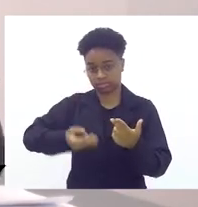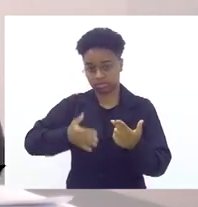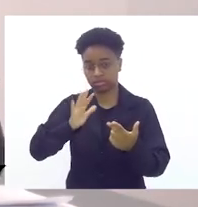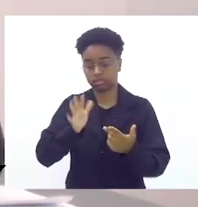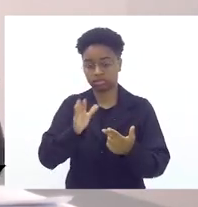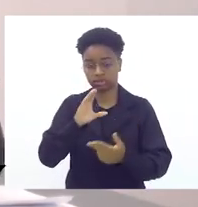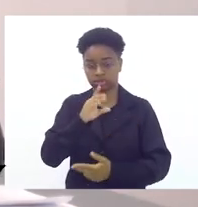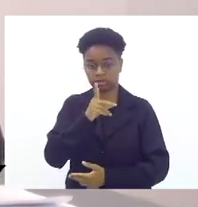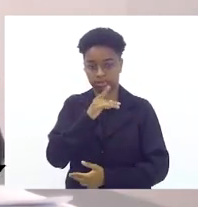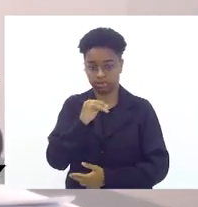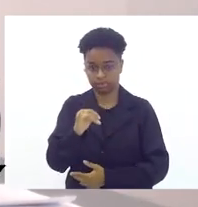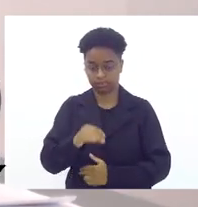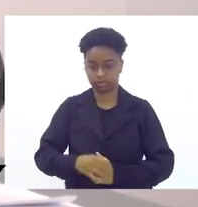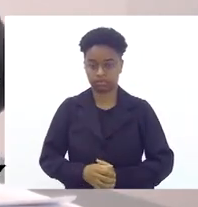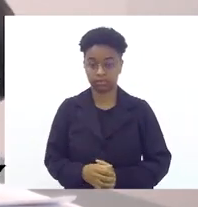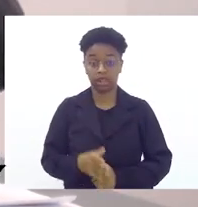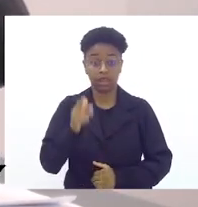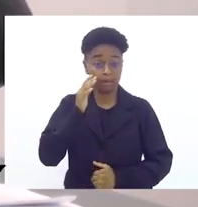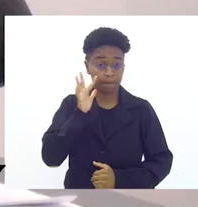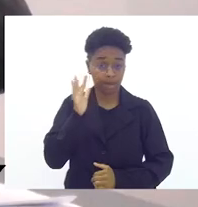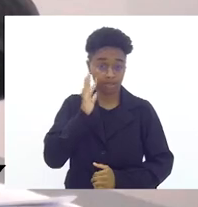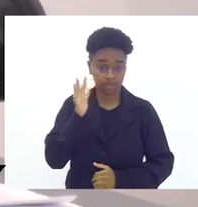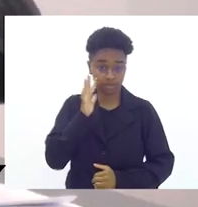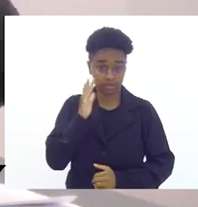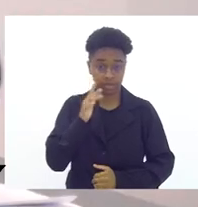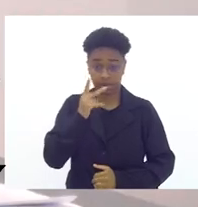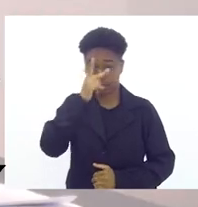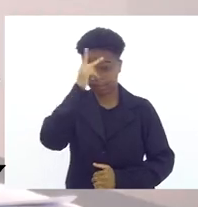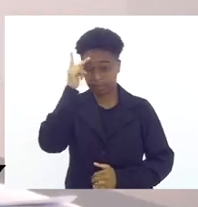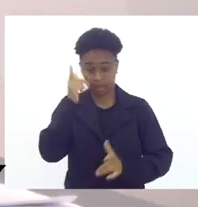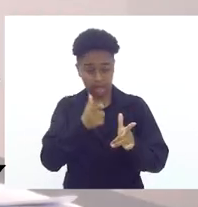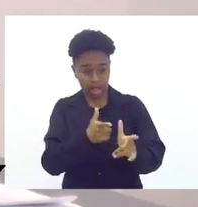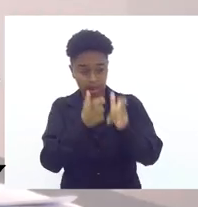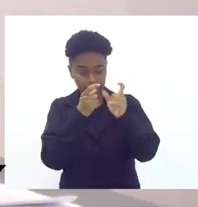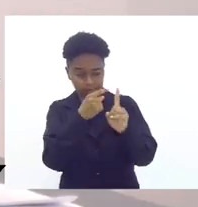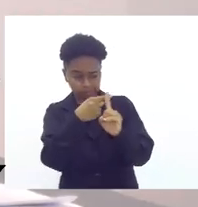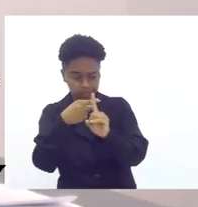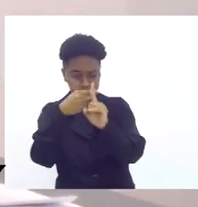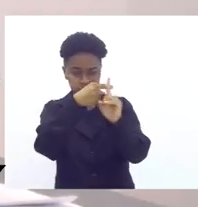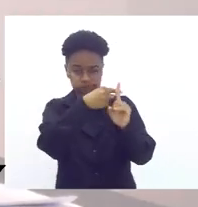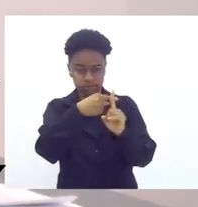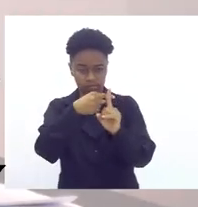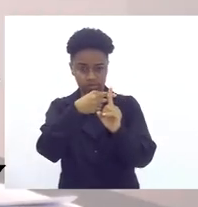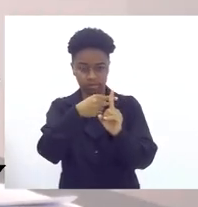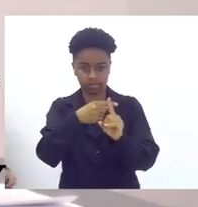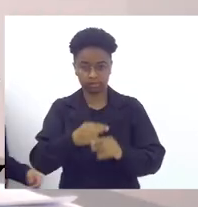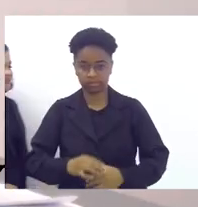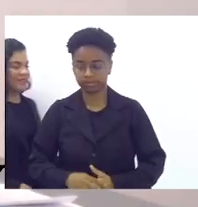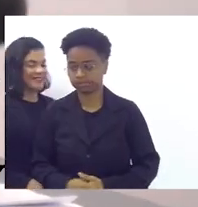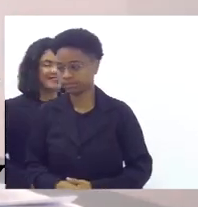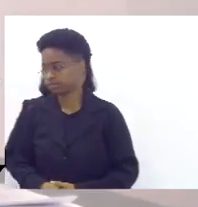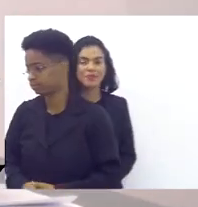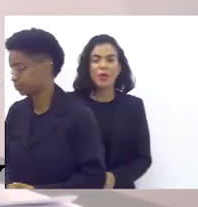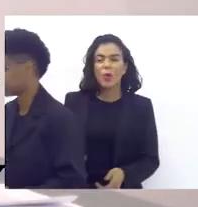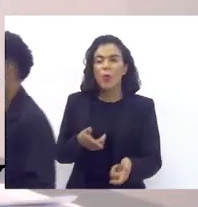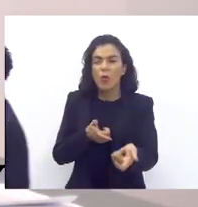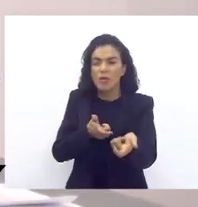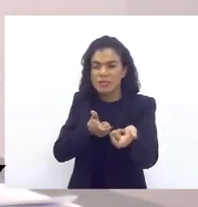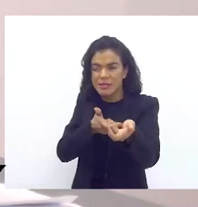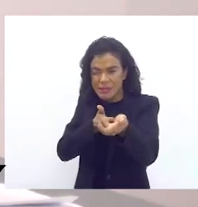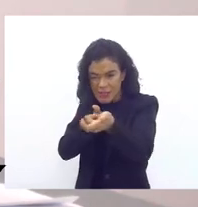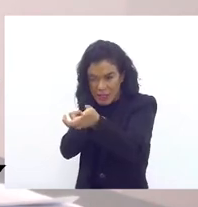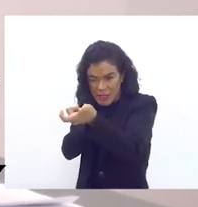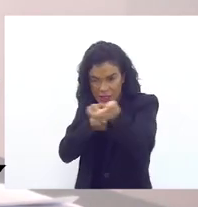com a deputado Renata Souza imagina em um atirador de precisão um Sniper da Polícia Civil um Sniper do